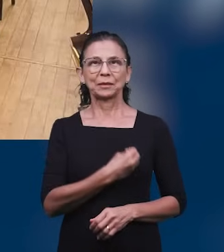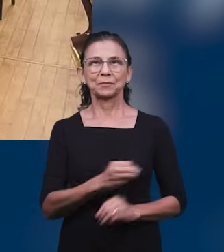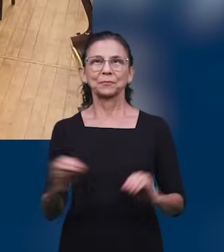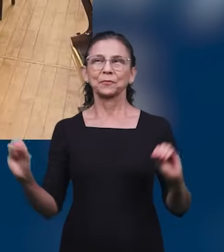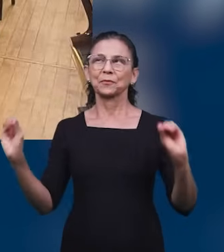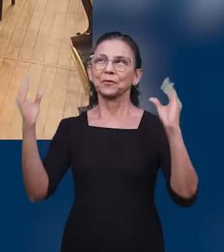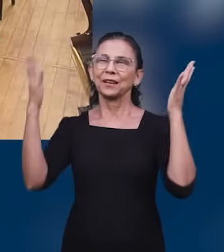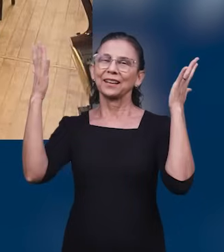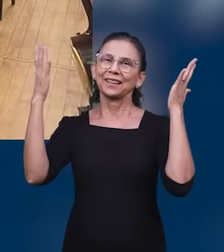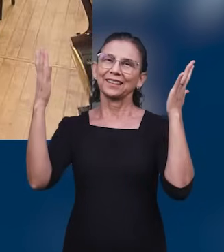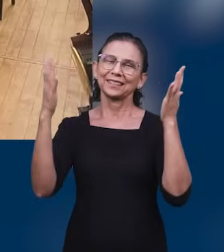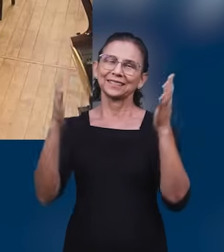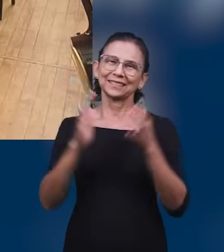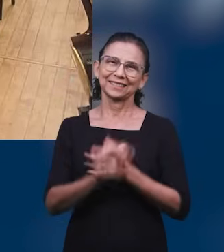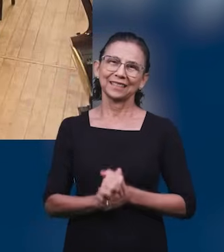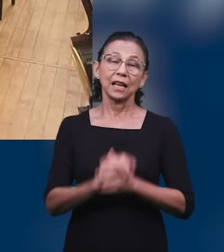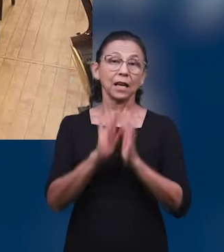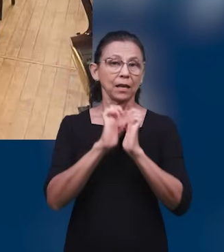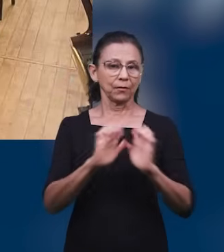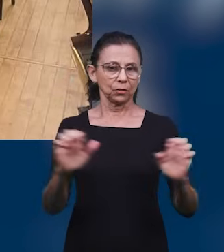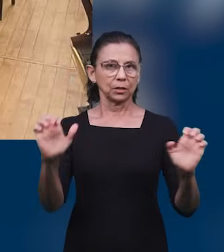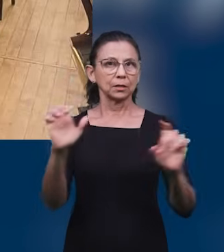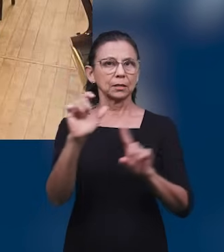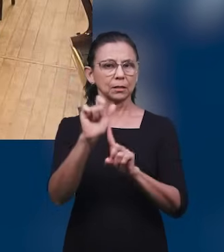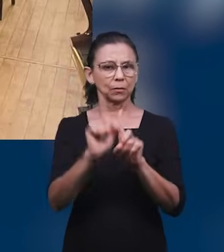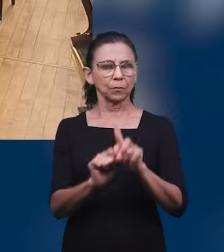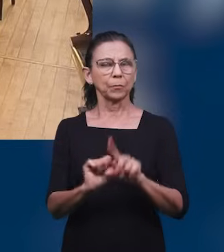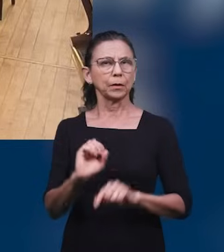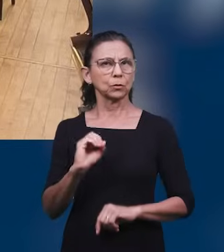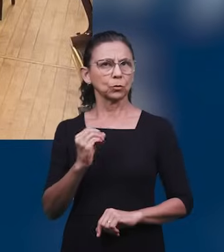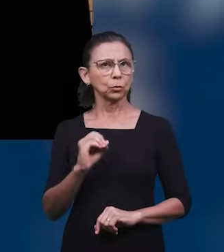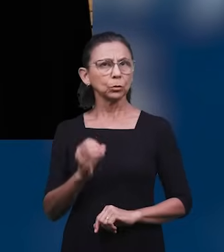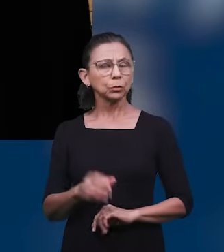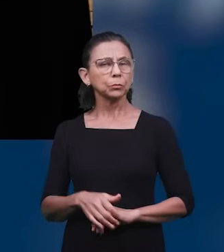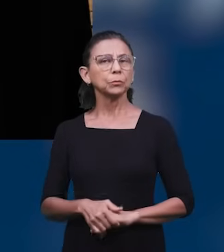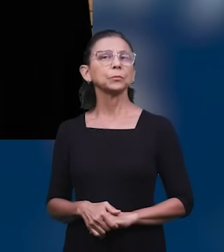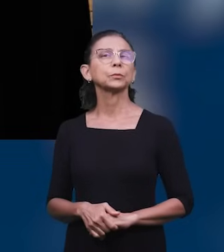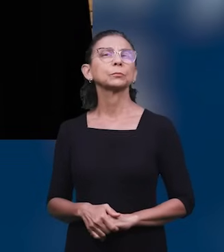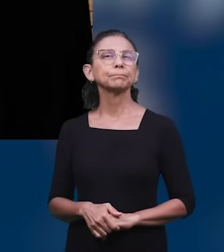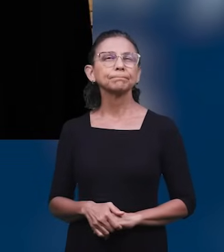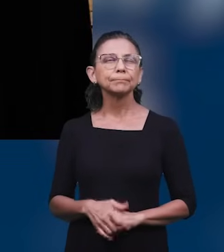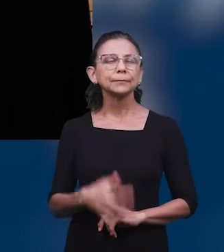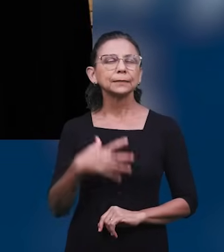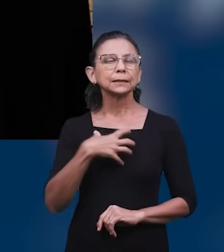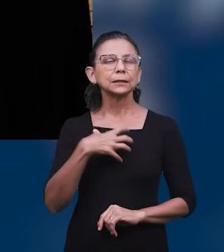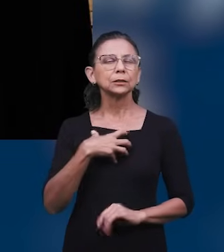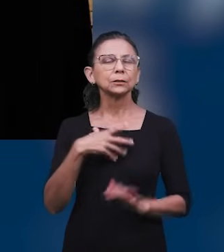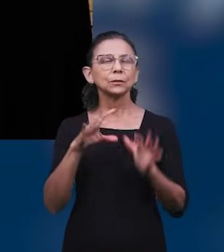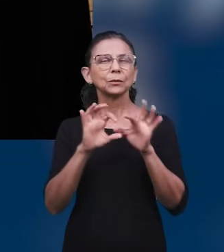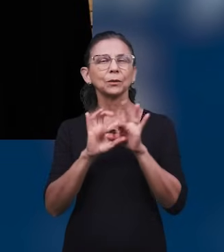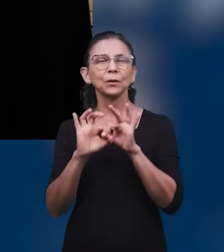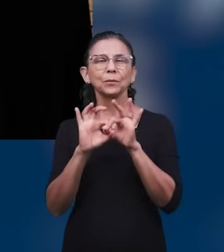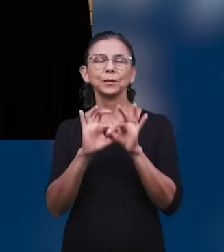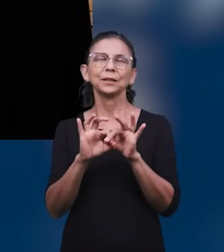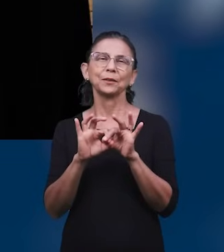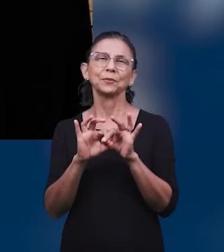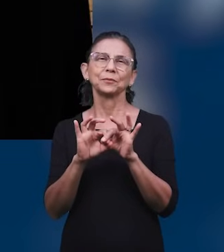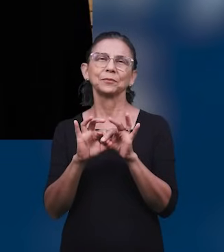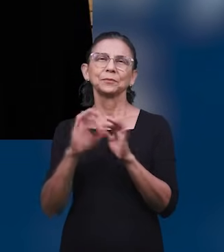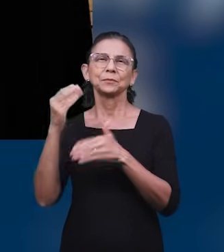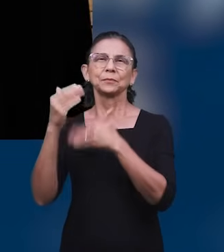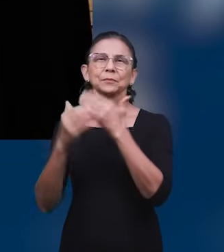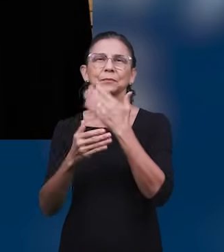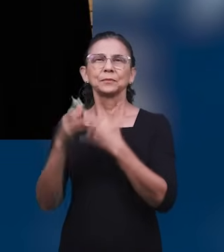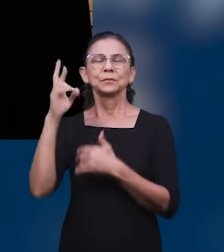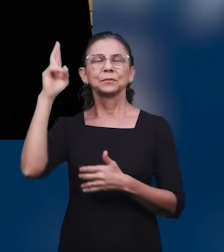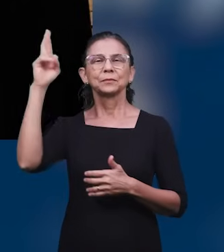dessa grande festa que é a evangelização do mês de outubro e puderam desfrutar da comunhão com o Senhor. Glória a Jesus!